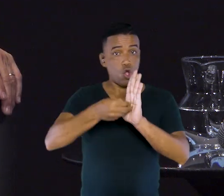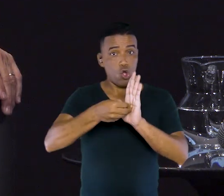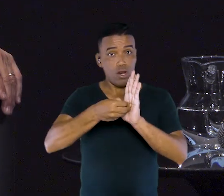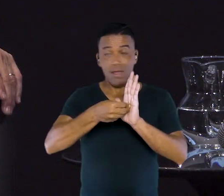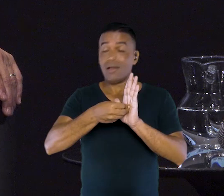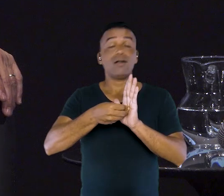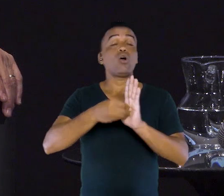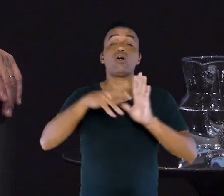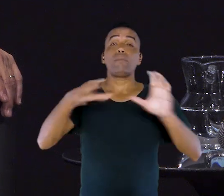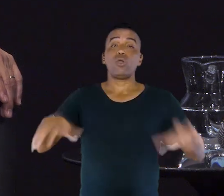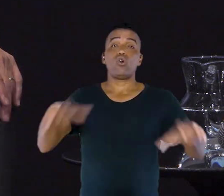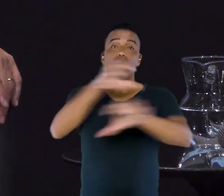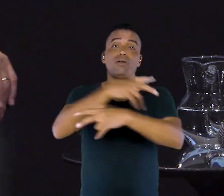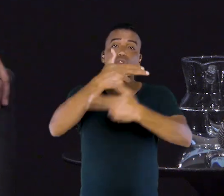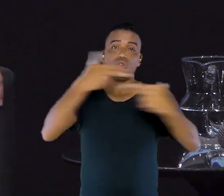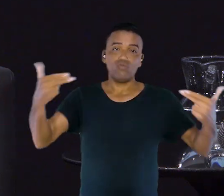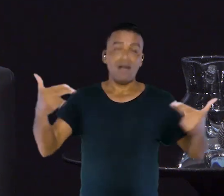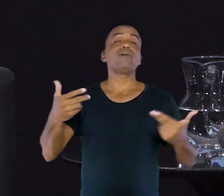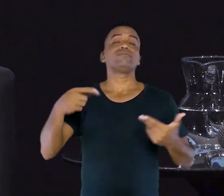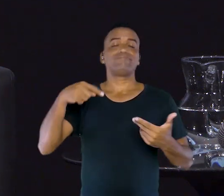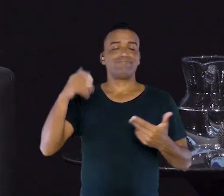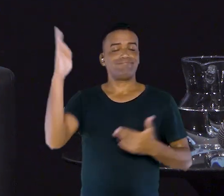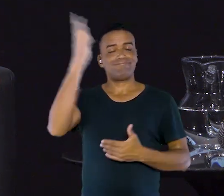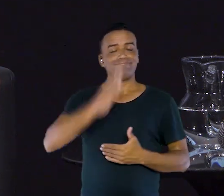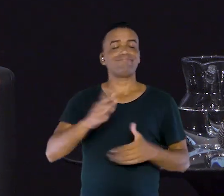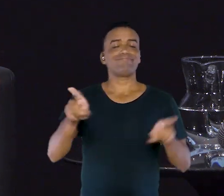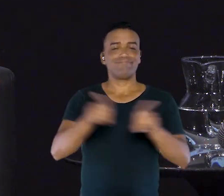compõem o Brasil também.